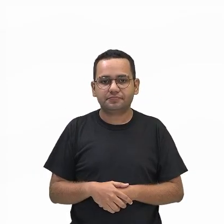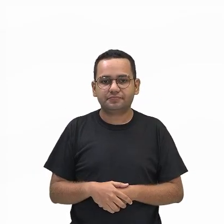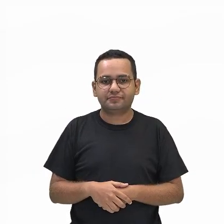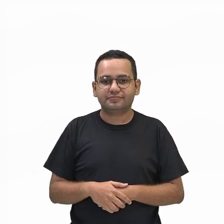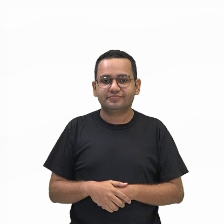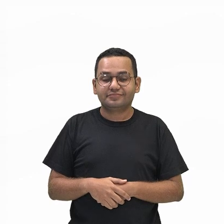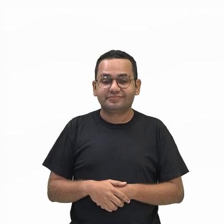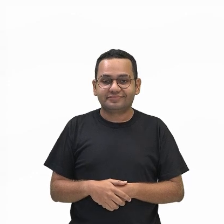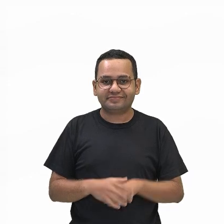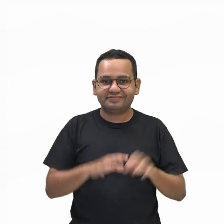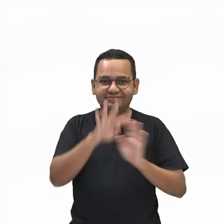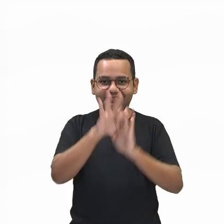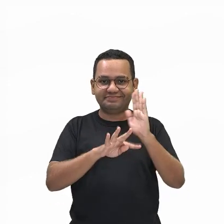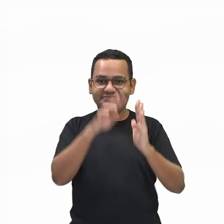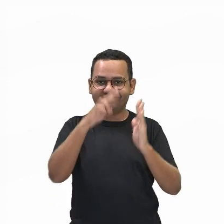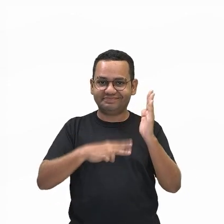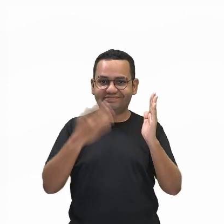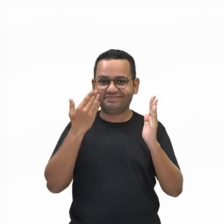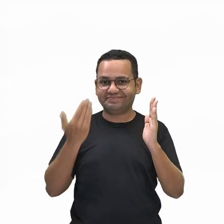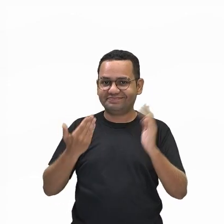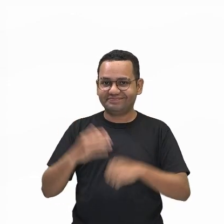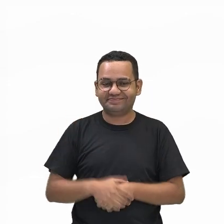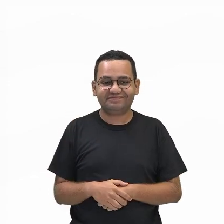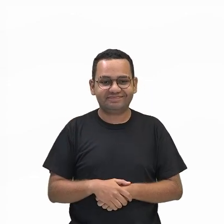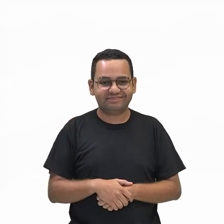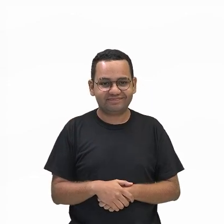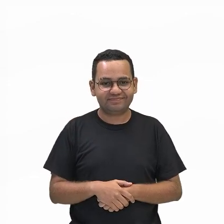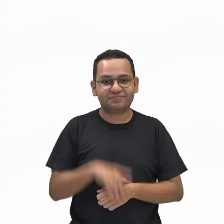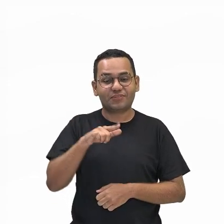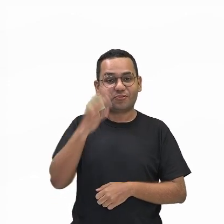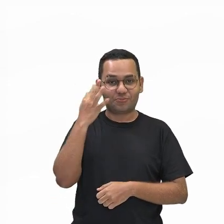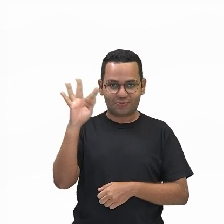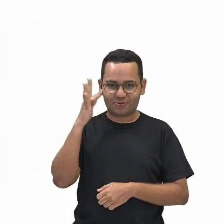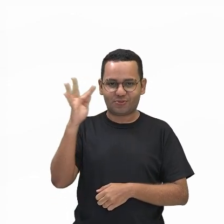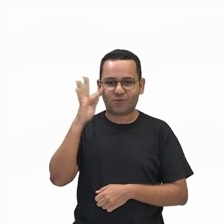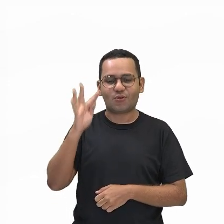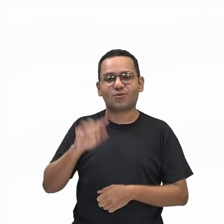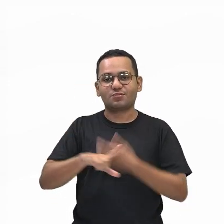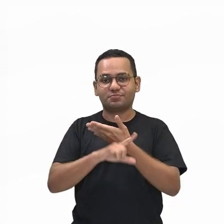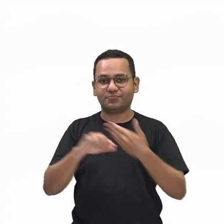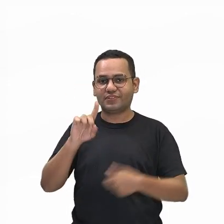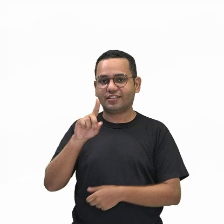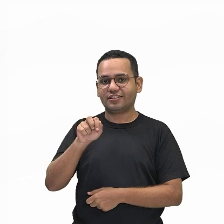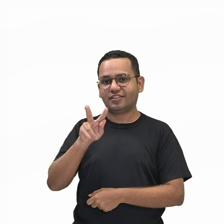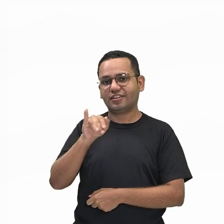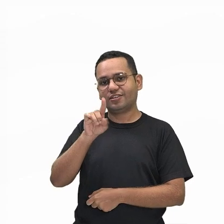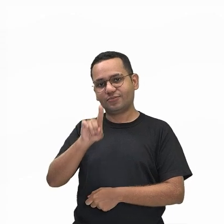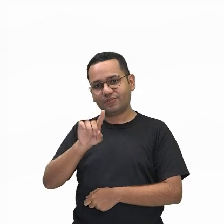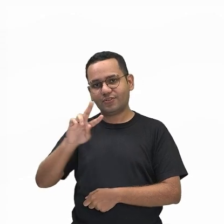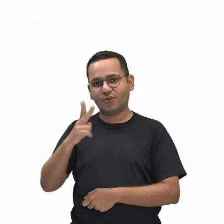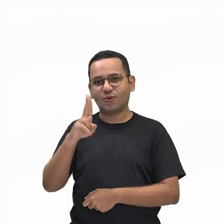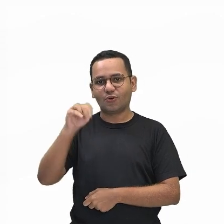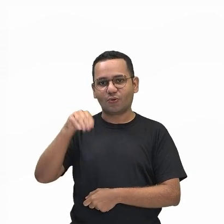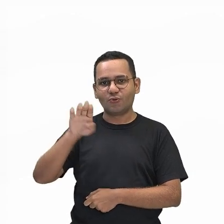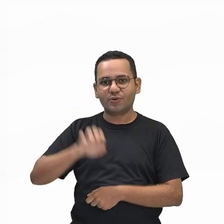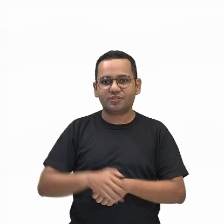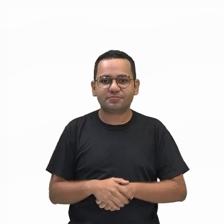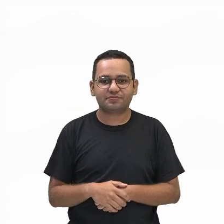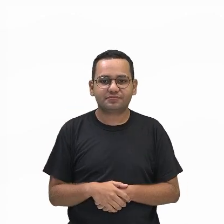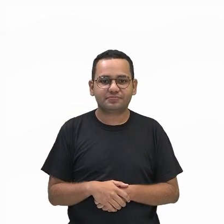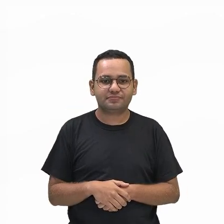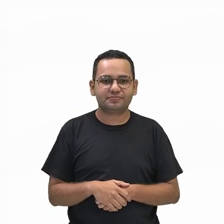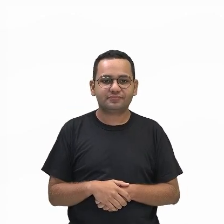texto e vamos entender como funciona. Para o filósofo escocês David Hume, a